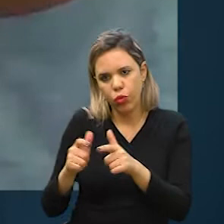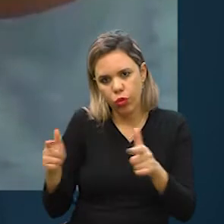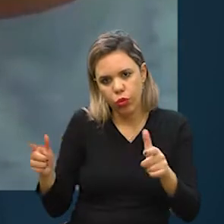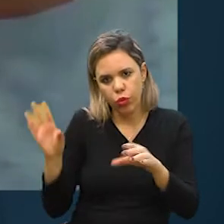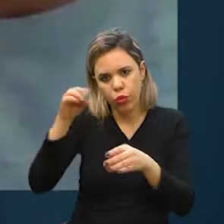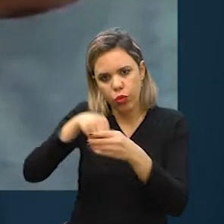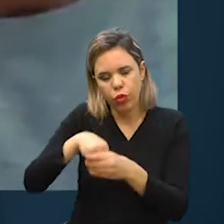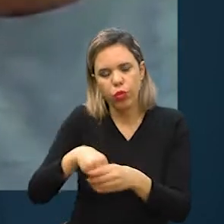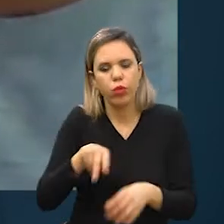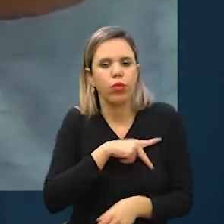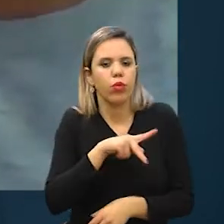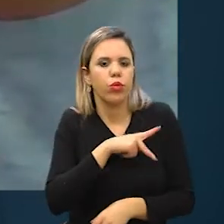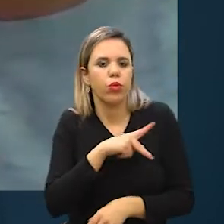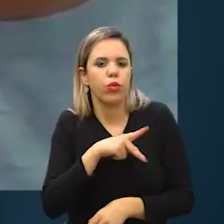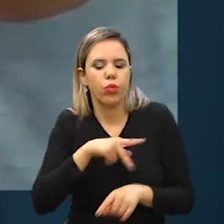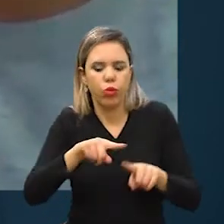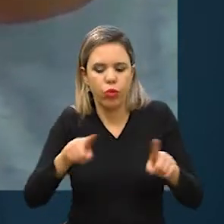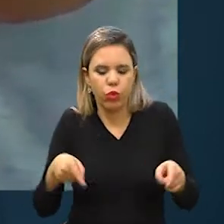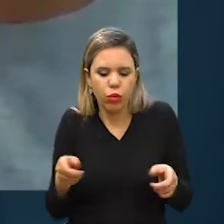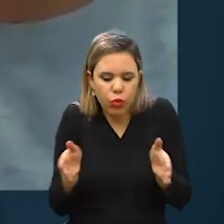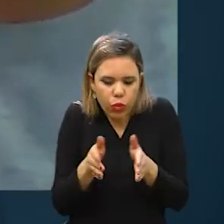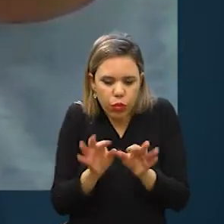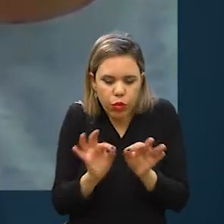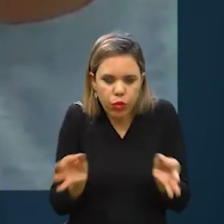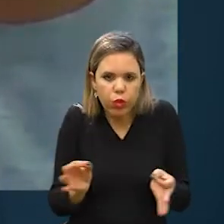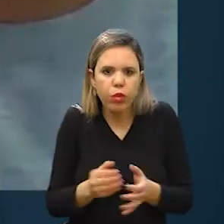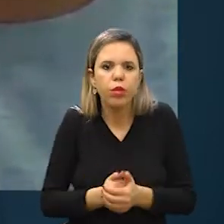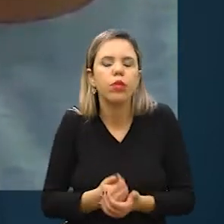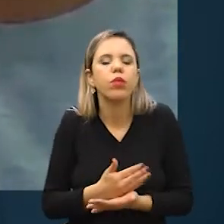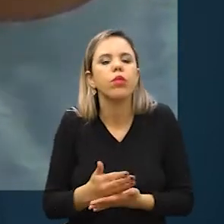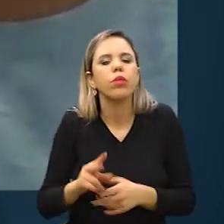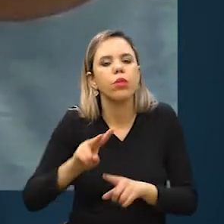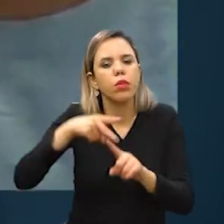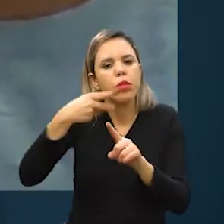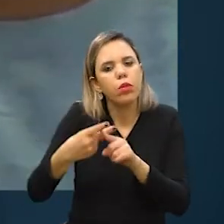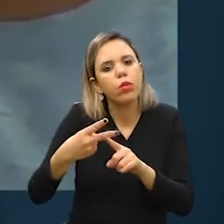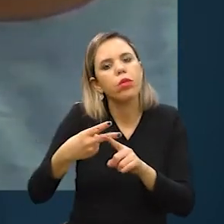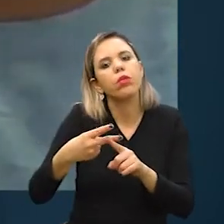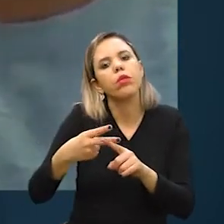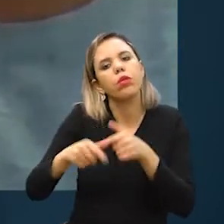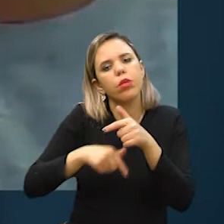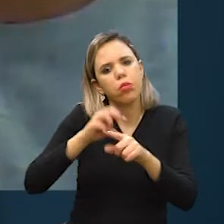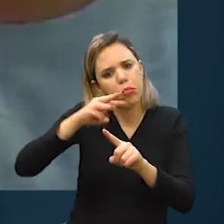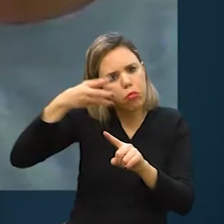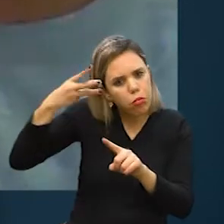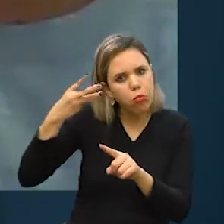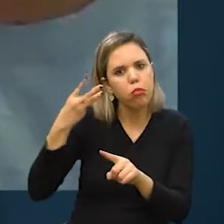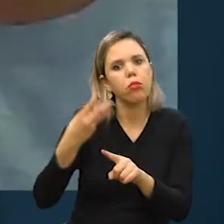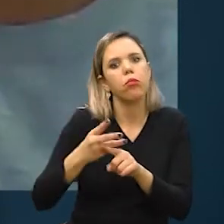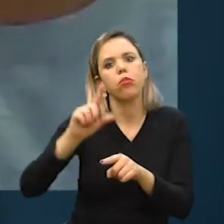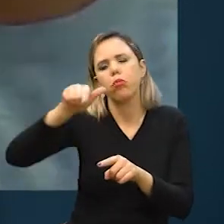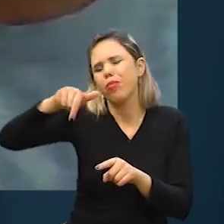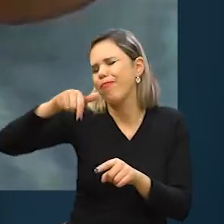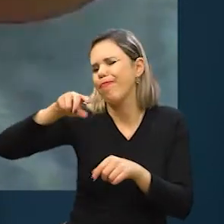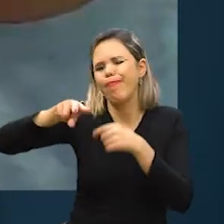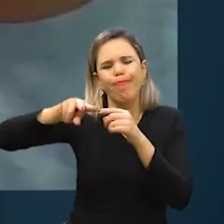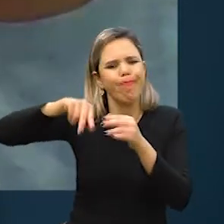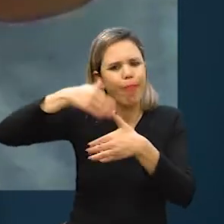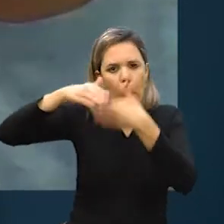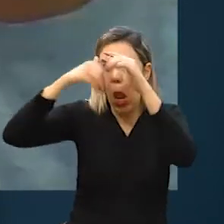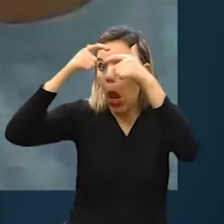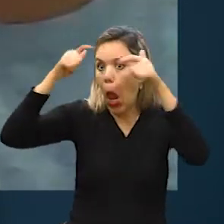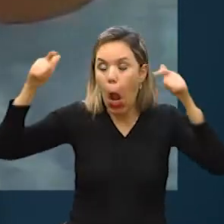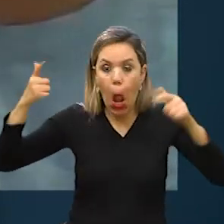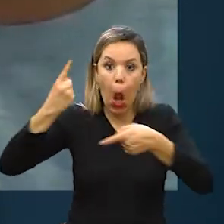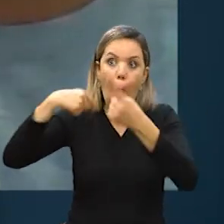começou a crescer dentro do Palmeiras. Você vê, numa salinha de 4x4, eles dobraram, depois triplicaram, depois